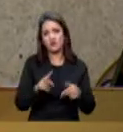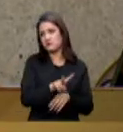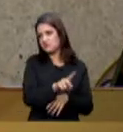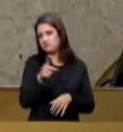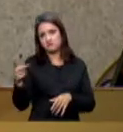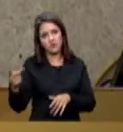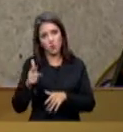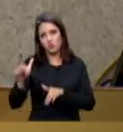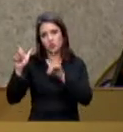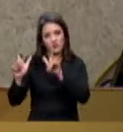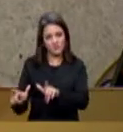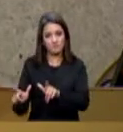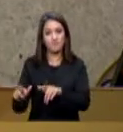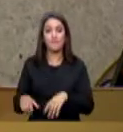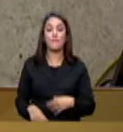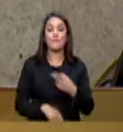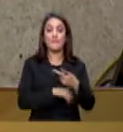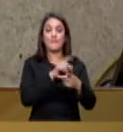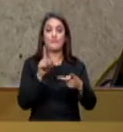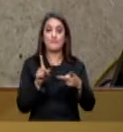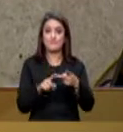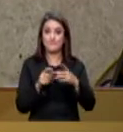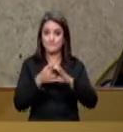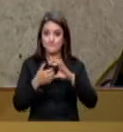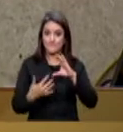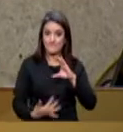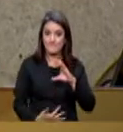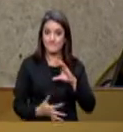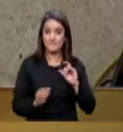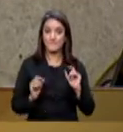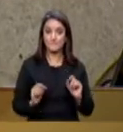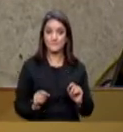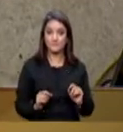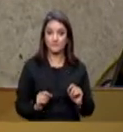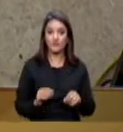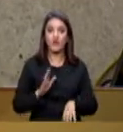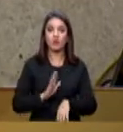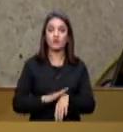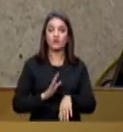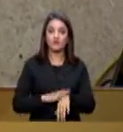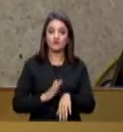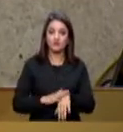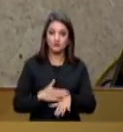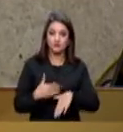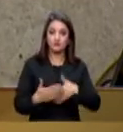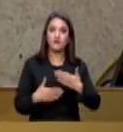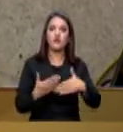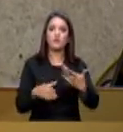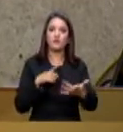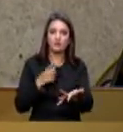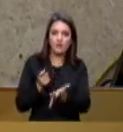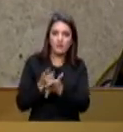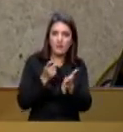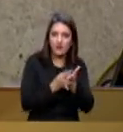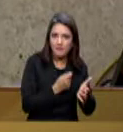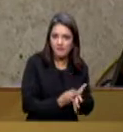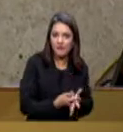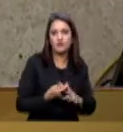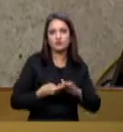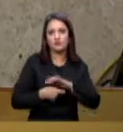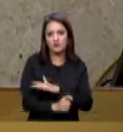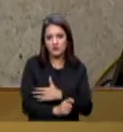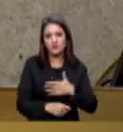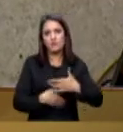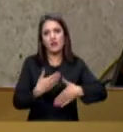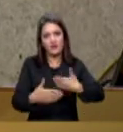usado em outro local. Já a segunda característica a ser destacada é o longo tempo de amortização desse tipo de